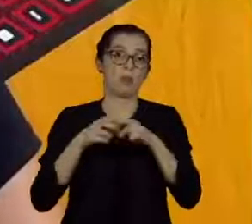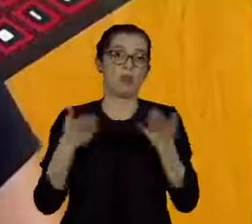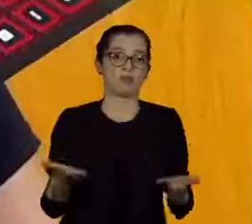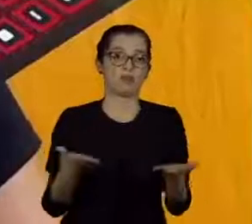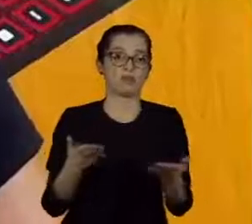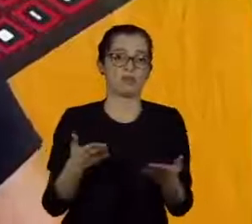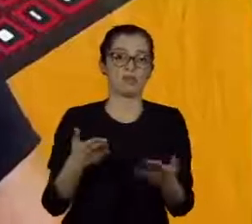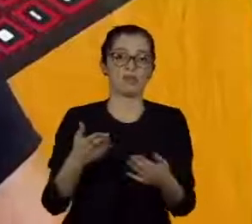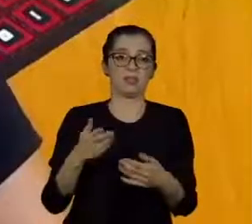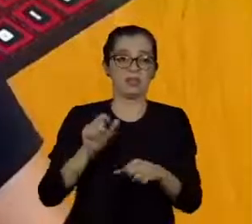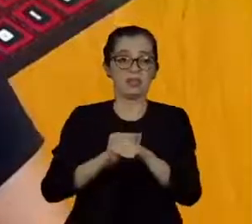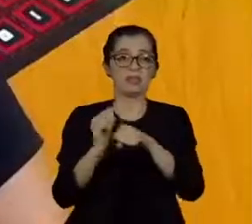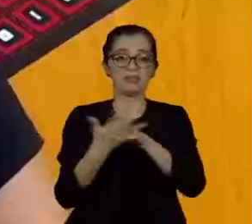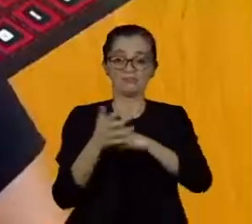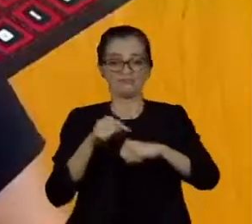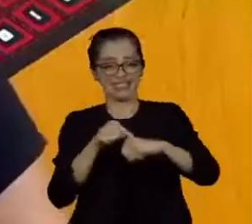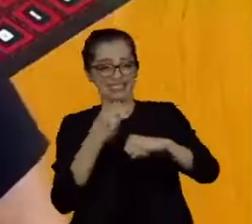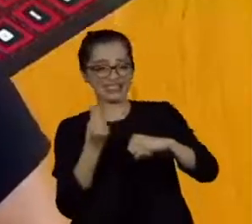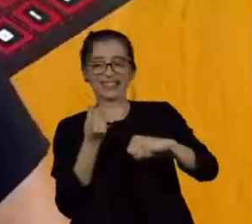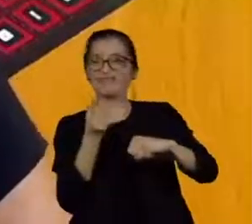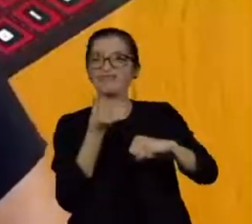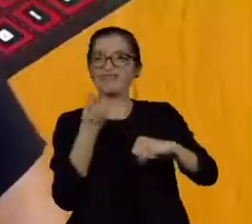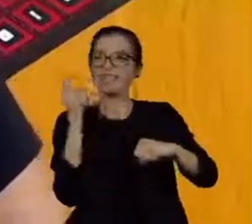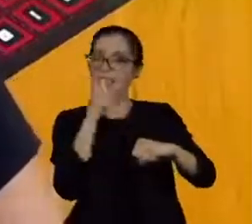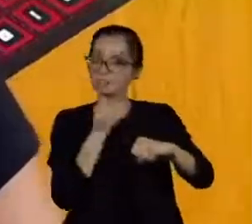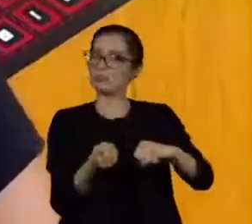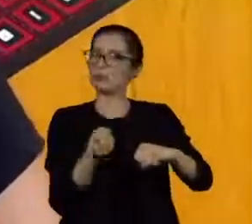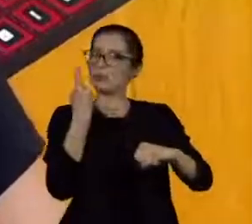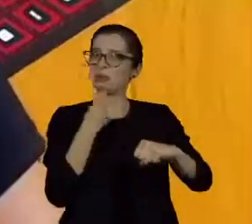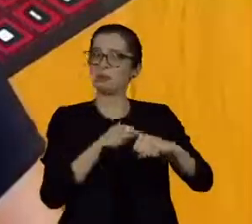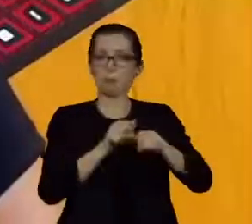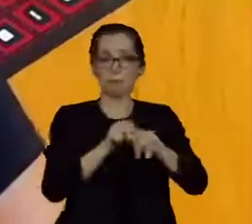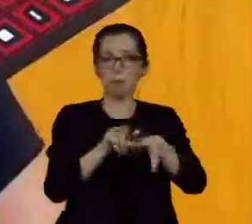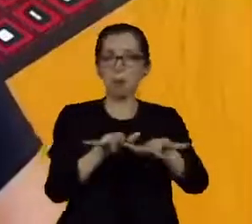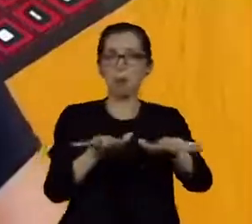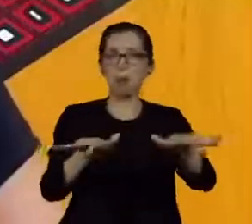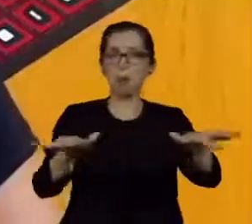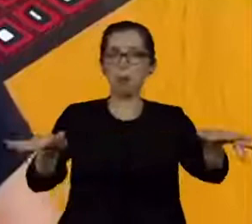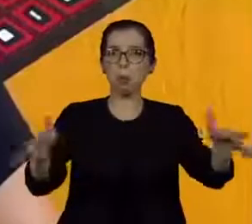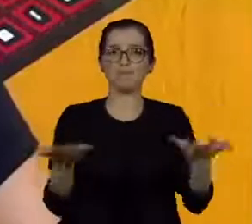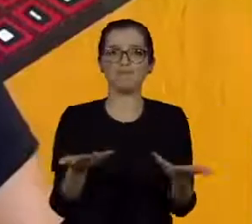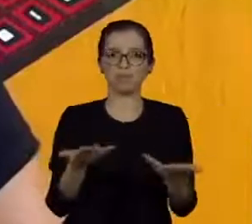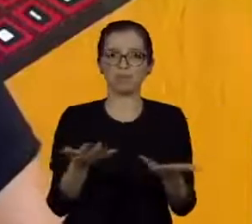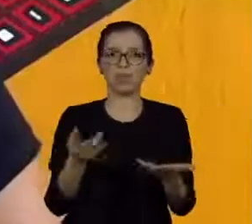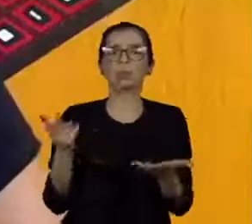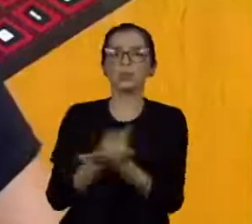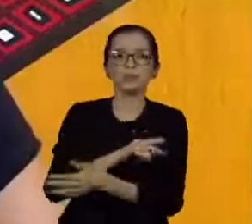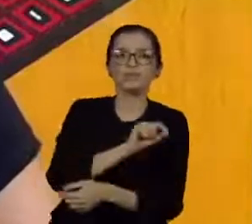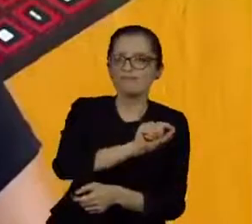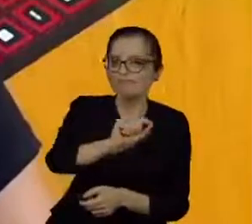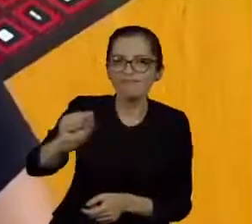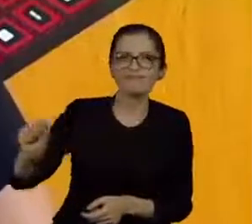uma pandemia, mas é claro que há também muita negligência. 54% da população em